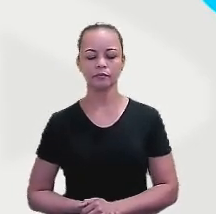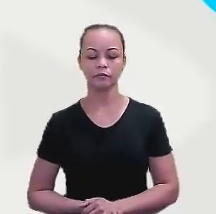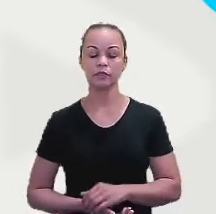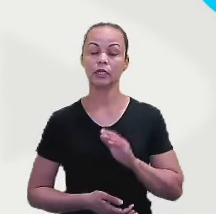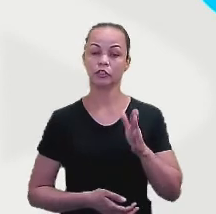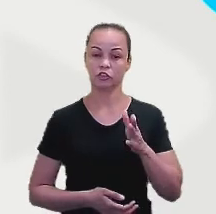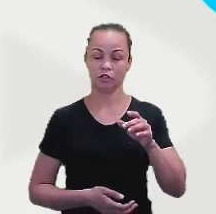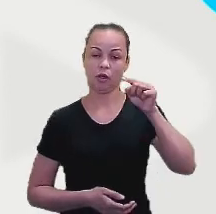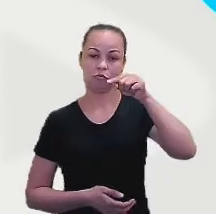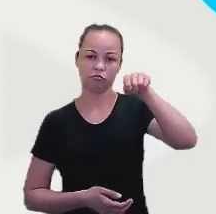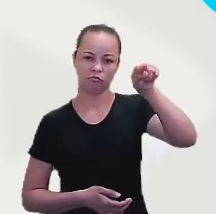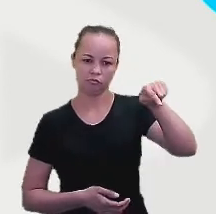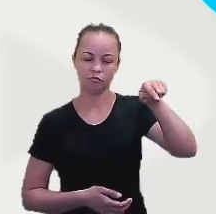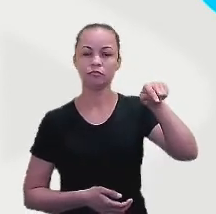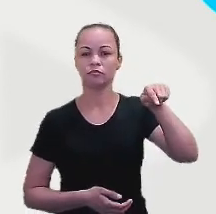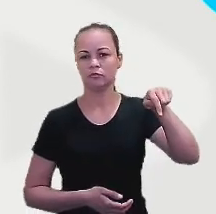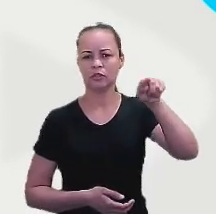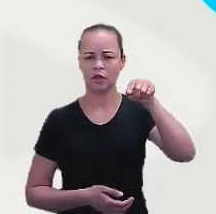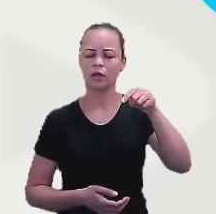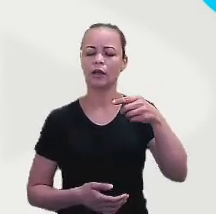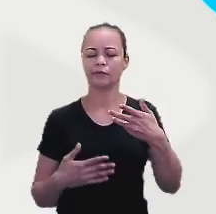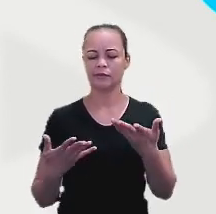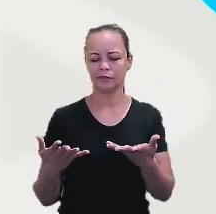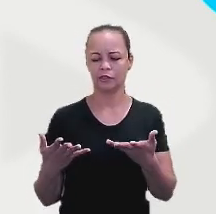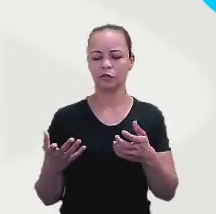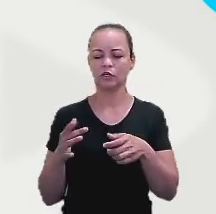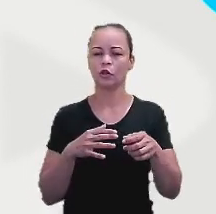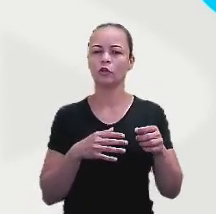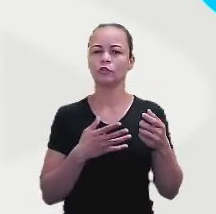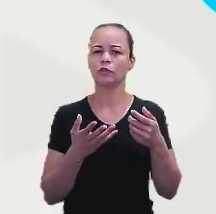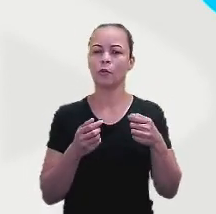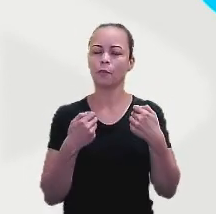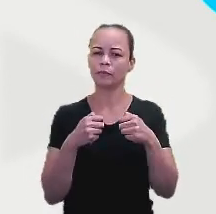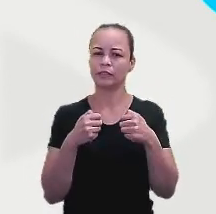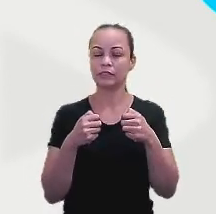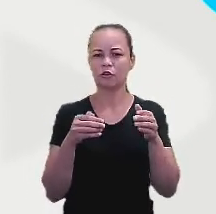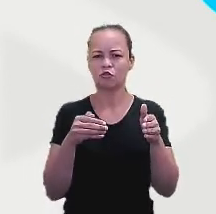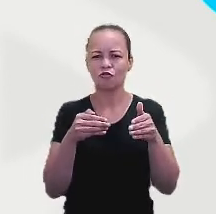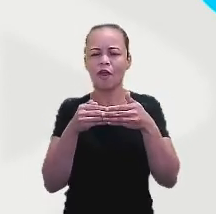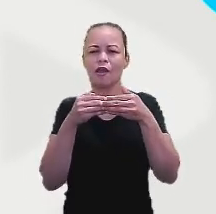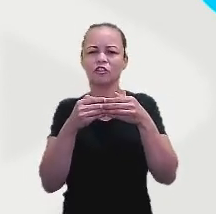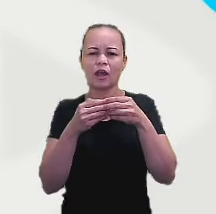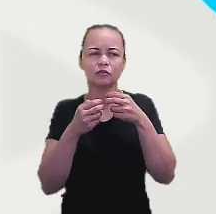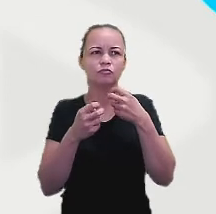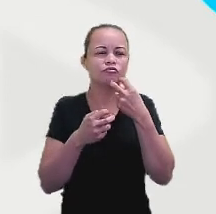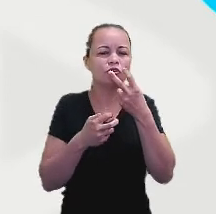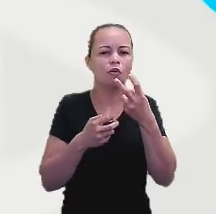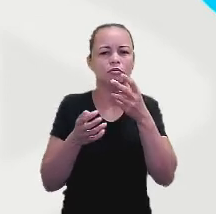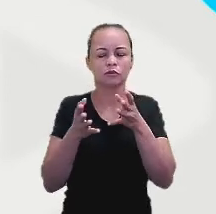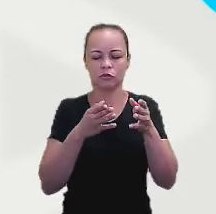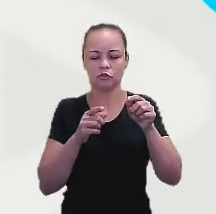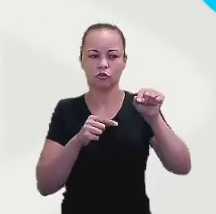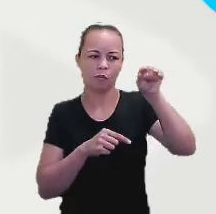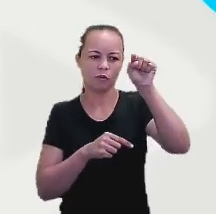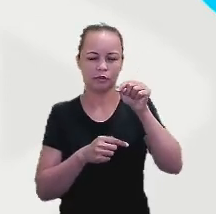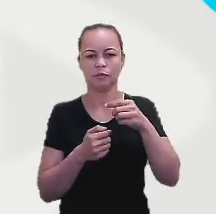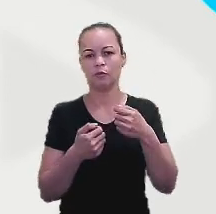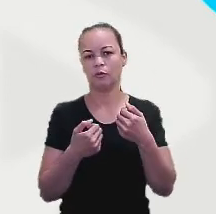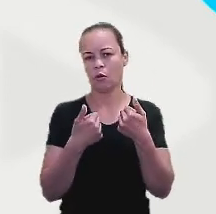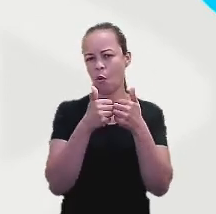Já o circunflexo, ó, só o acento circunflexo, a vogal tem som fechado quando estou por cima. Então, ó,